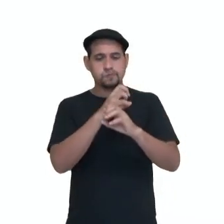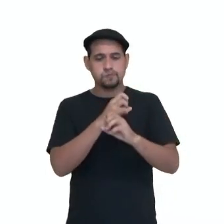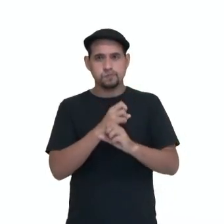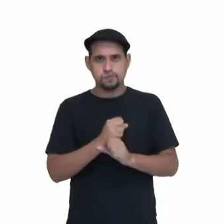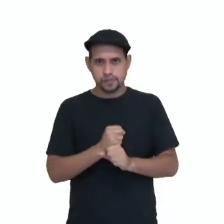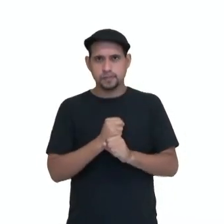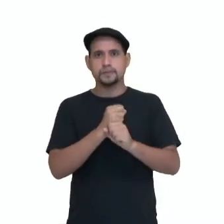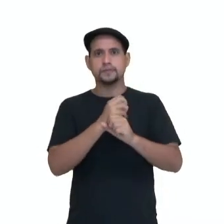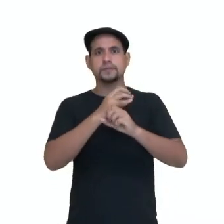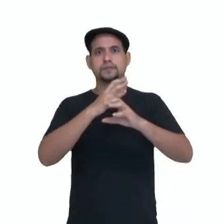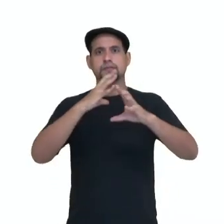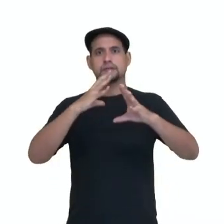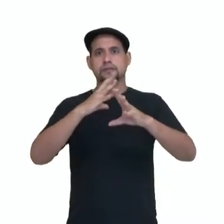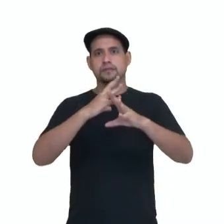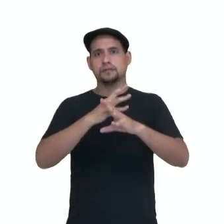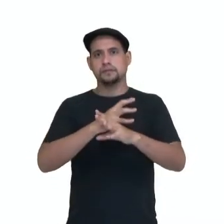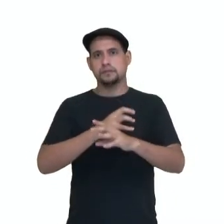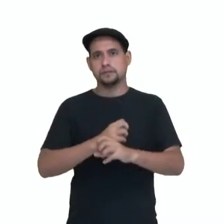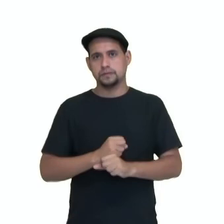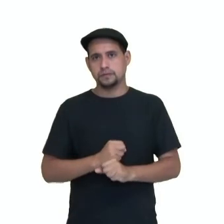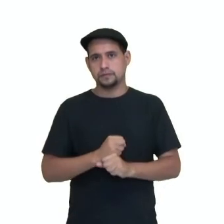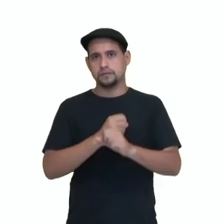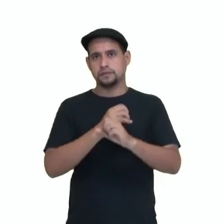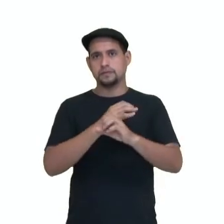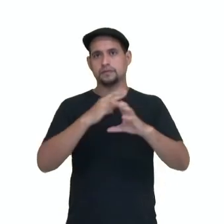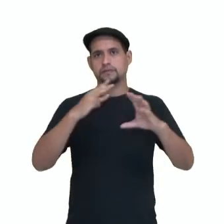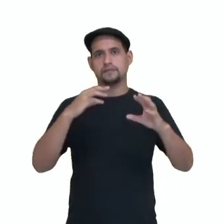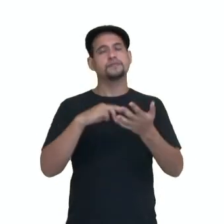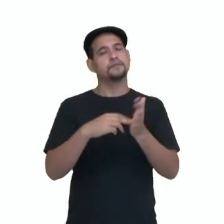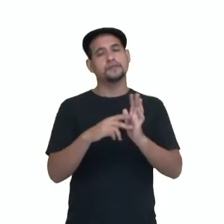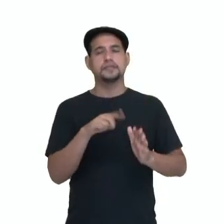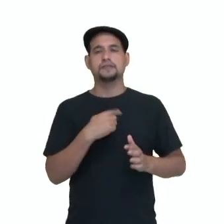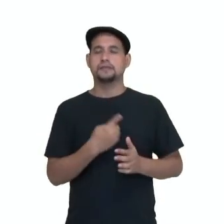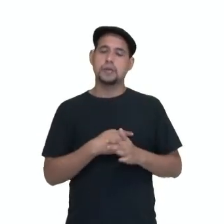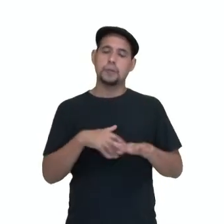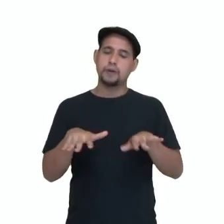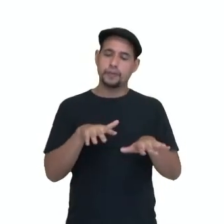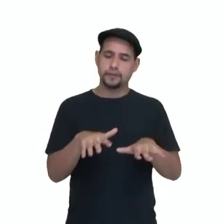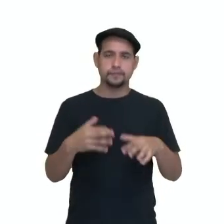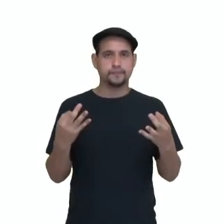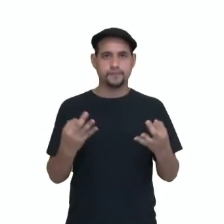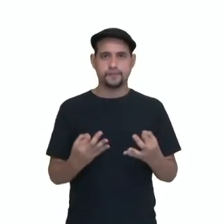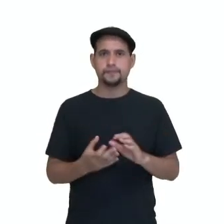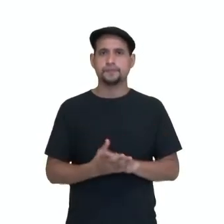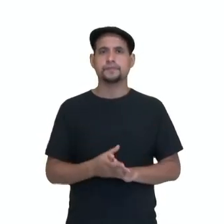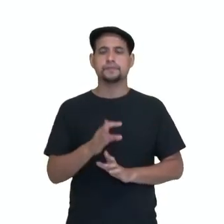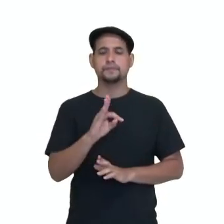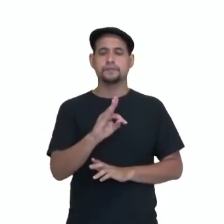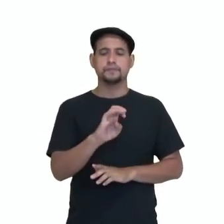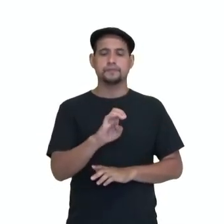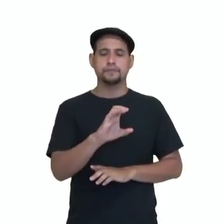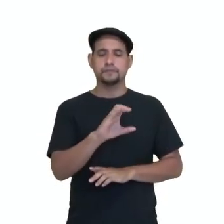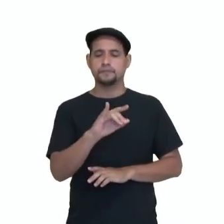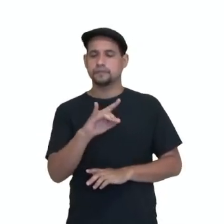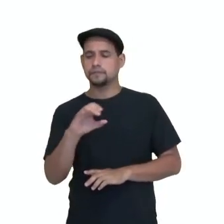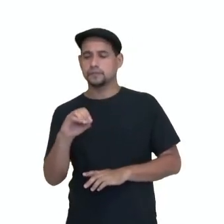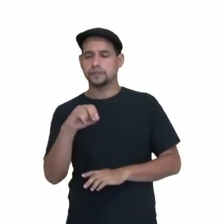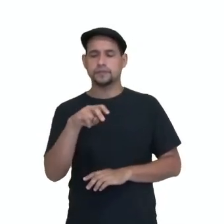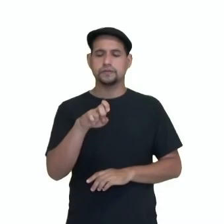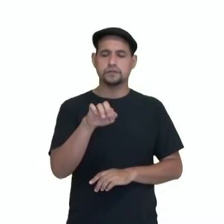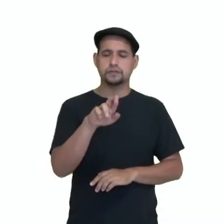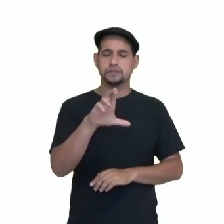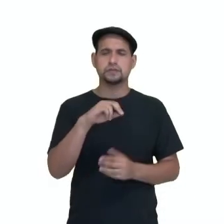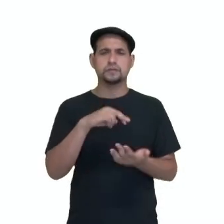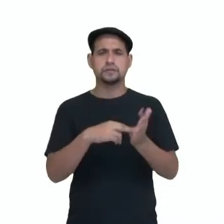Contrair e vai relaxar. Que é assim que a gente vai ter o nosso movimento. O tecido nervoso, ele é um tecido de